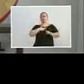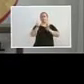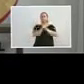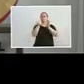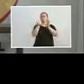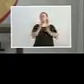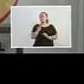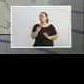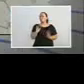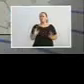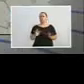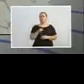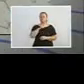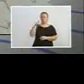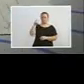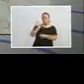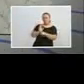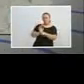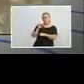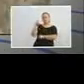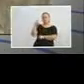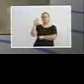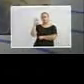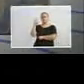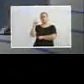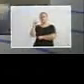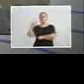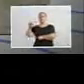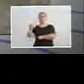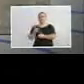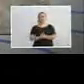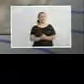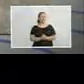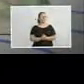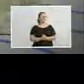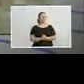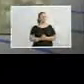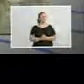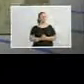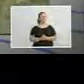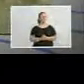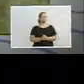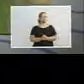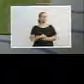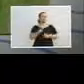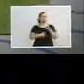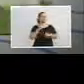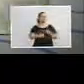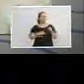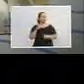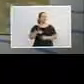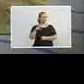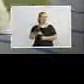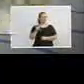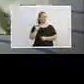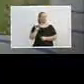Legislativa? Tem o vídeo da TV Legislativa? Tem o vídeo. Se puder o vídeo está Mas deve dar um trabalho também, senhor Alexandre? Está, É o dia inteiro.